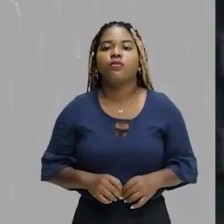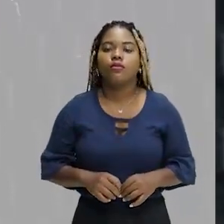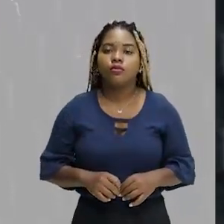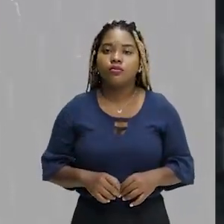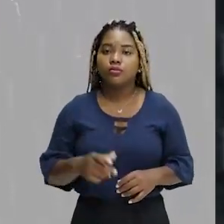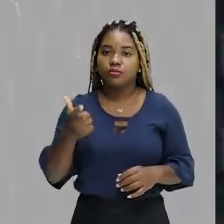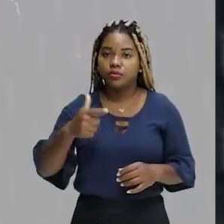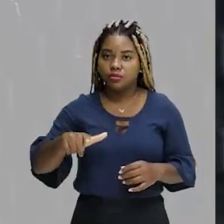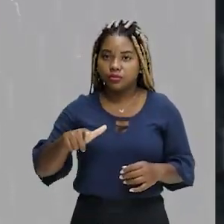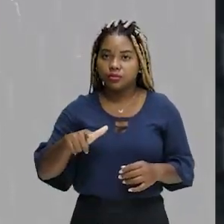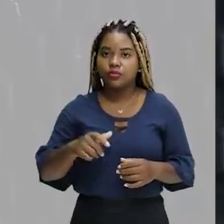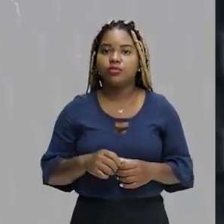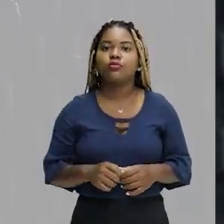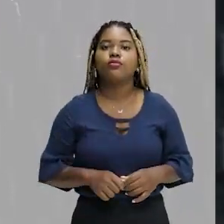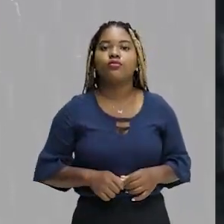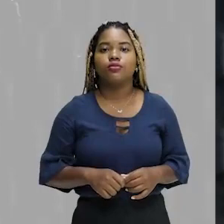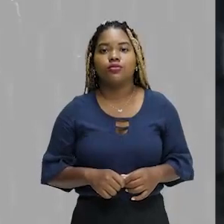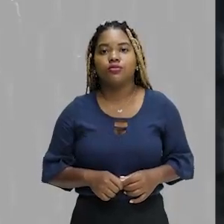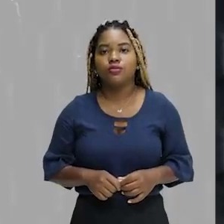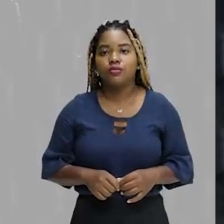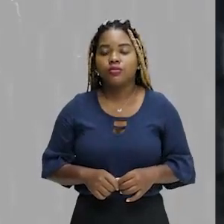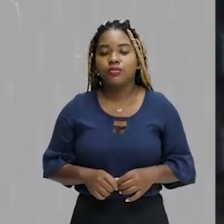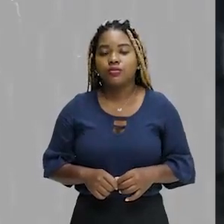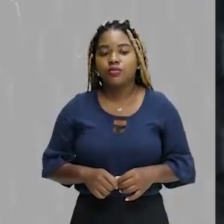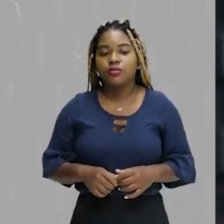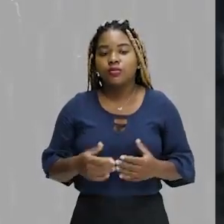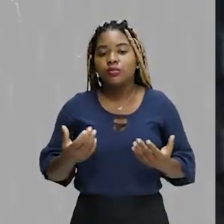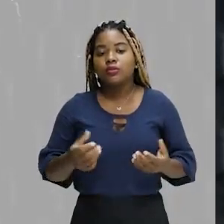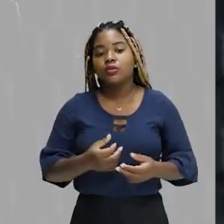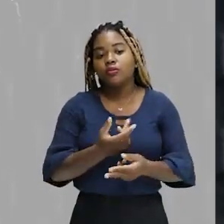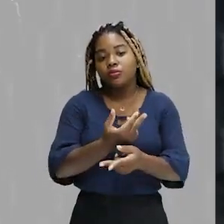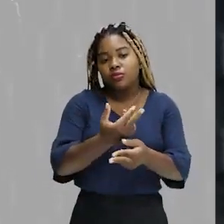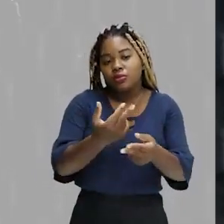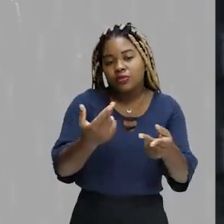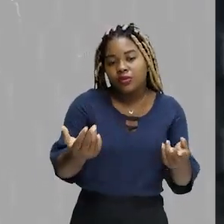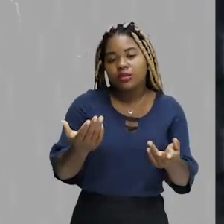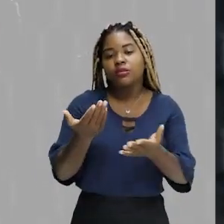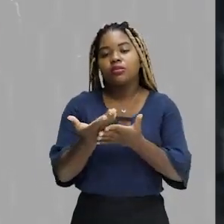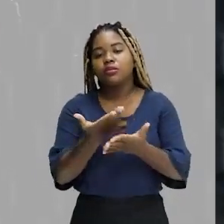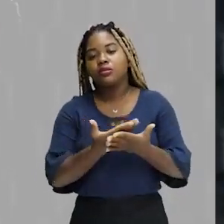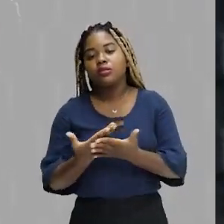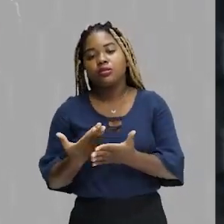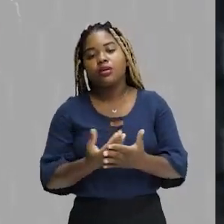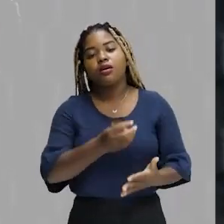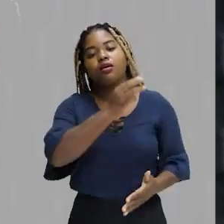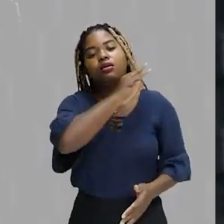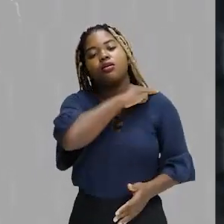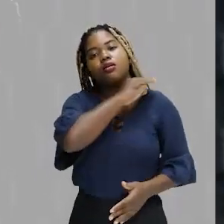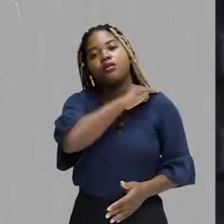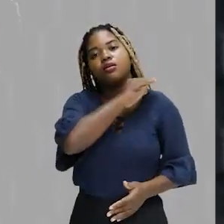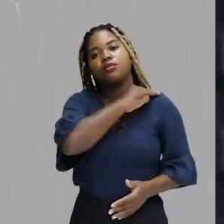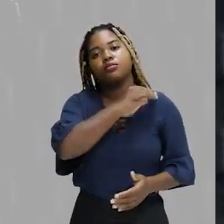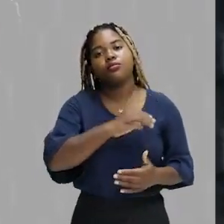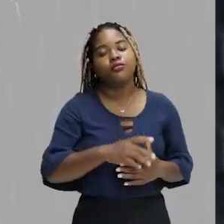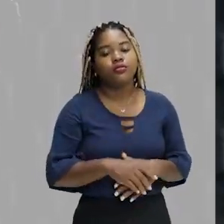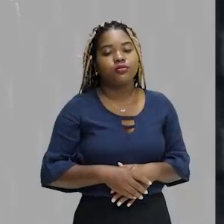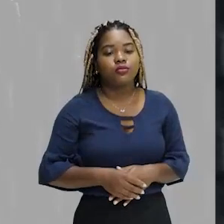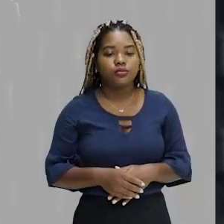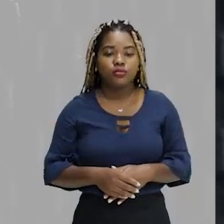Vamos começar? Turma, estamos em uma série de aulas lá do terceiro ano do ensino